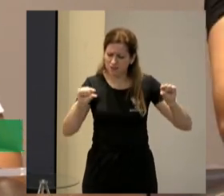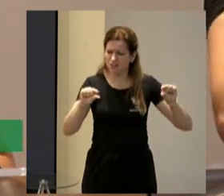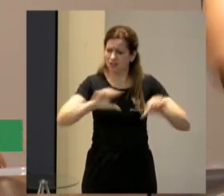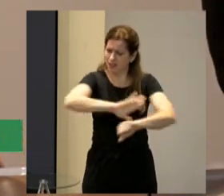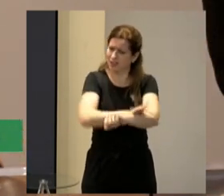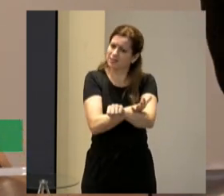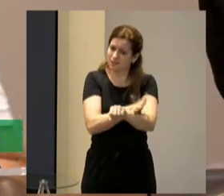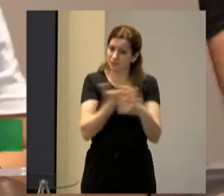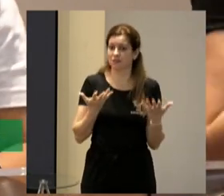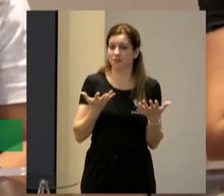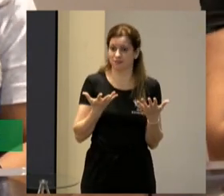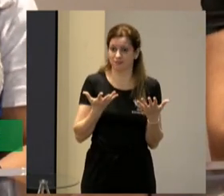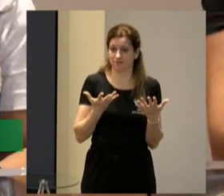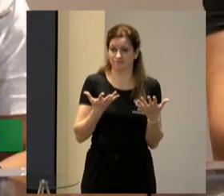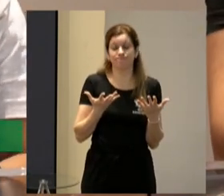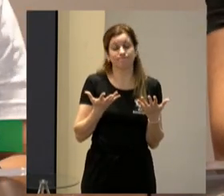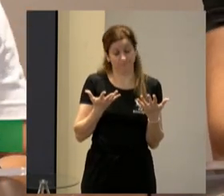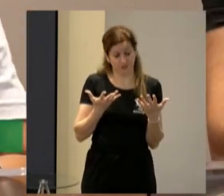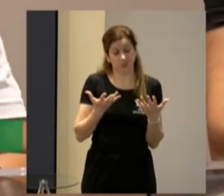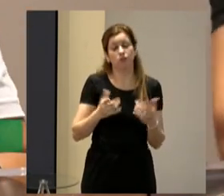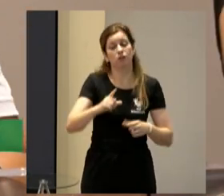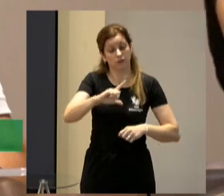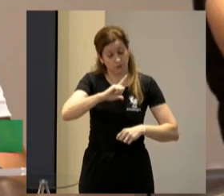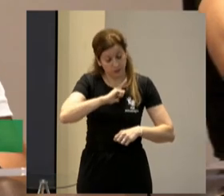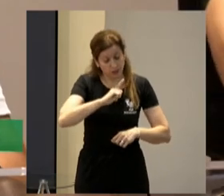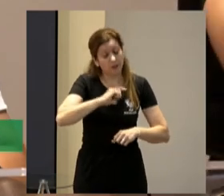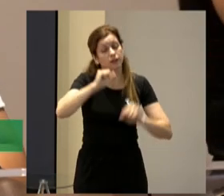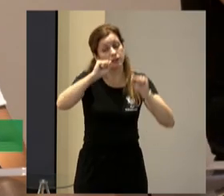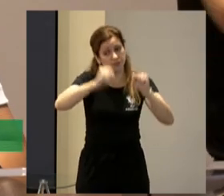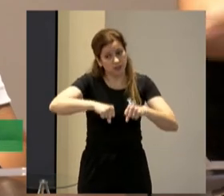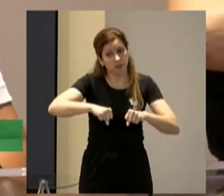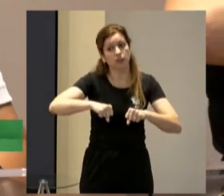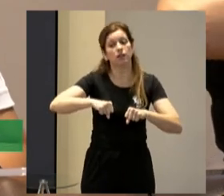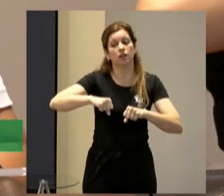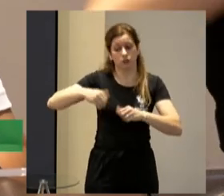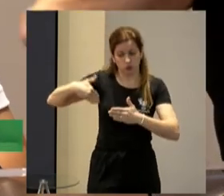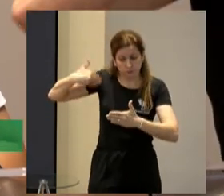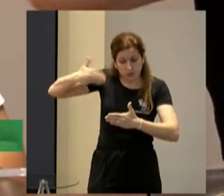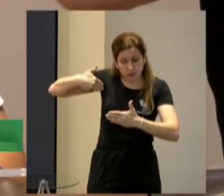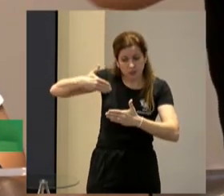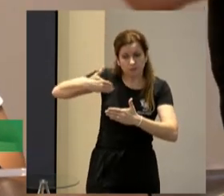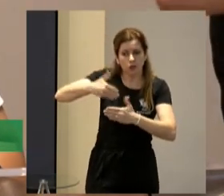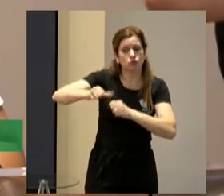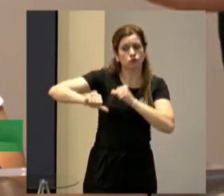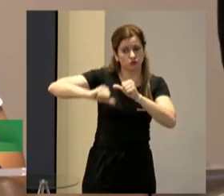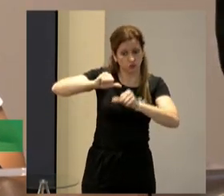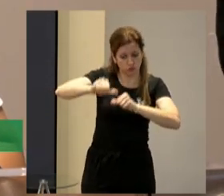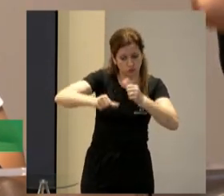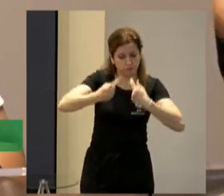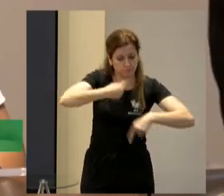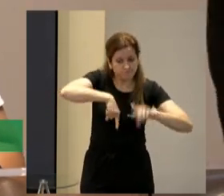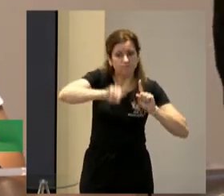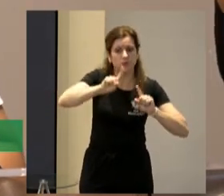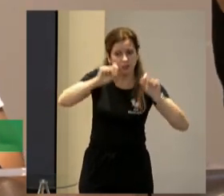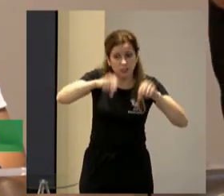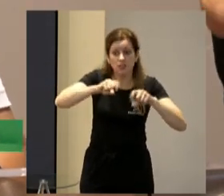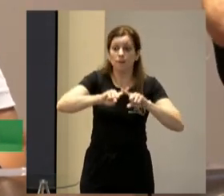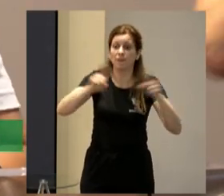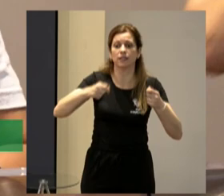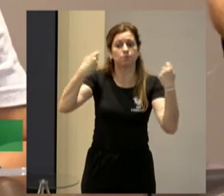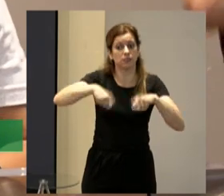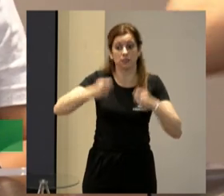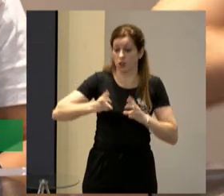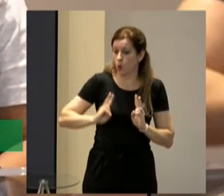Então, há movimentos importantes de avanço, mas ainda são insuficientes. Nós